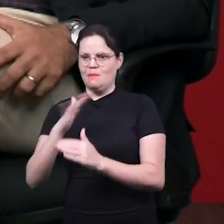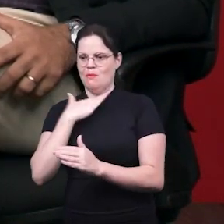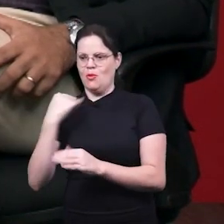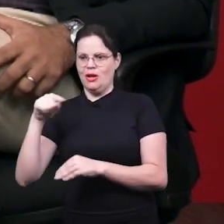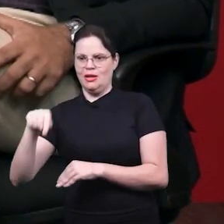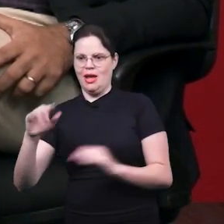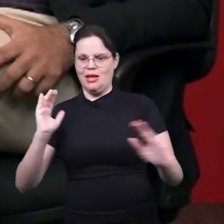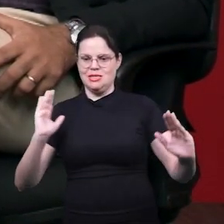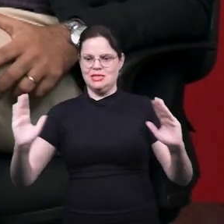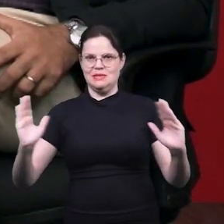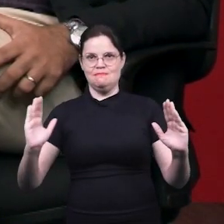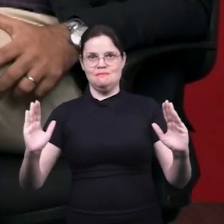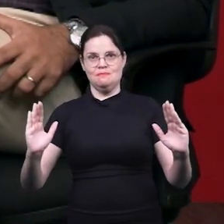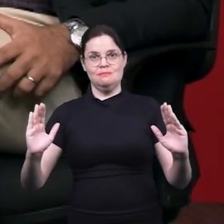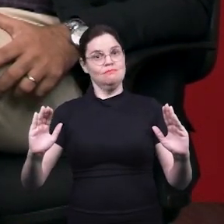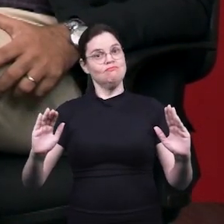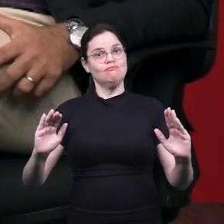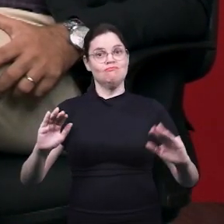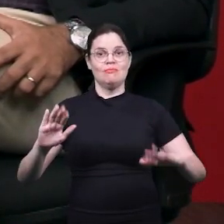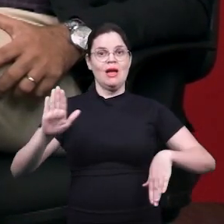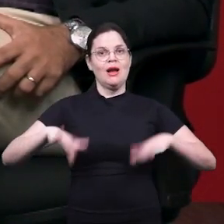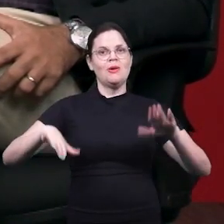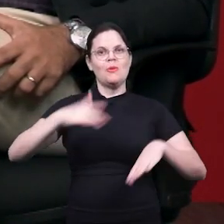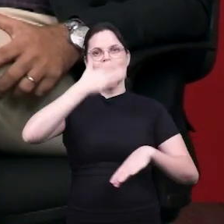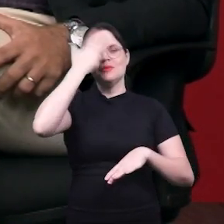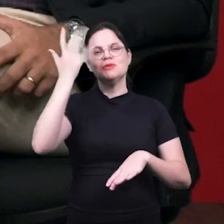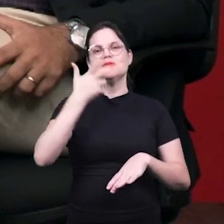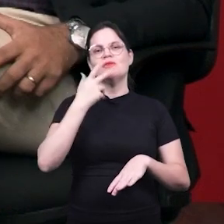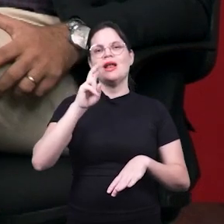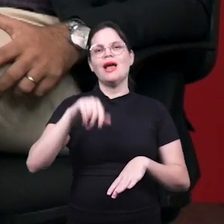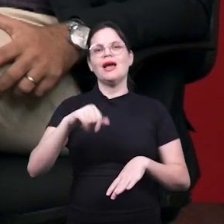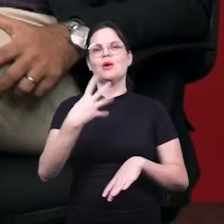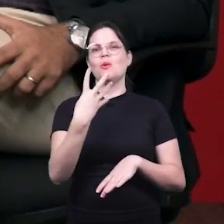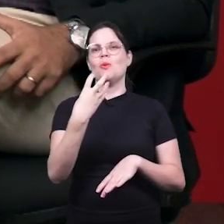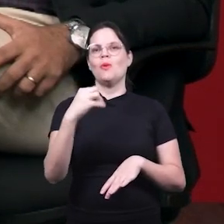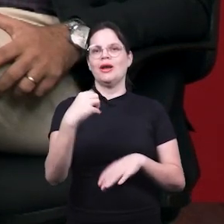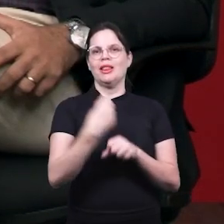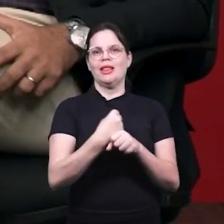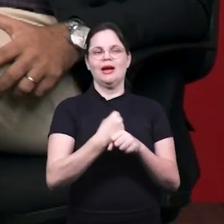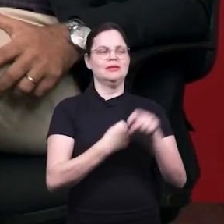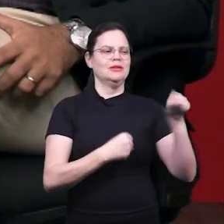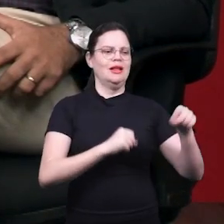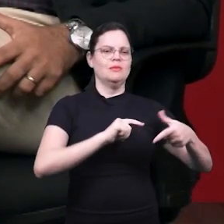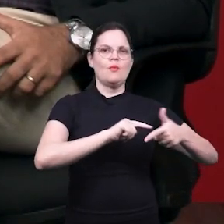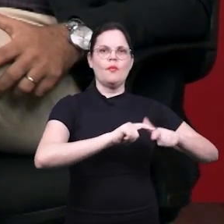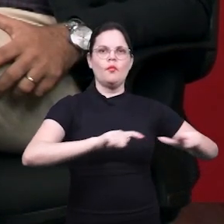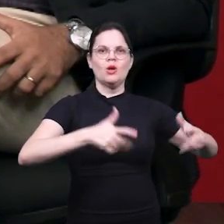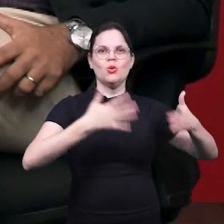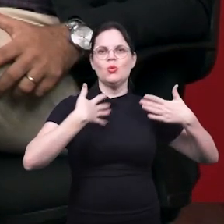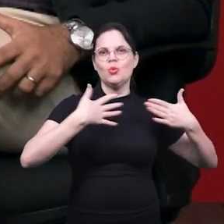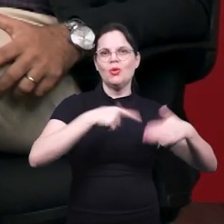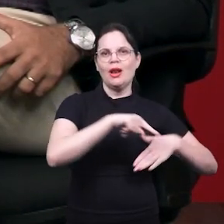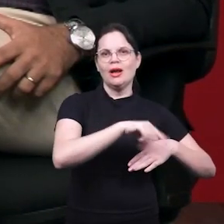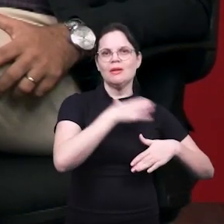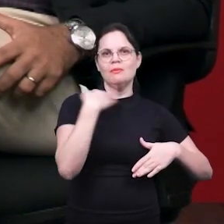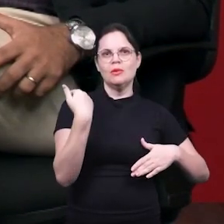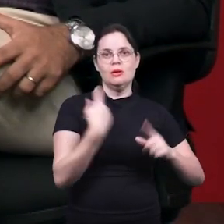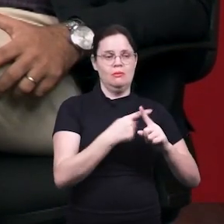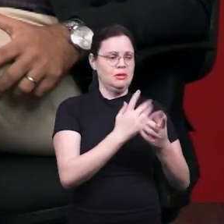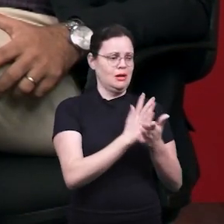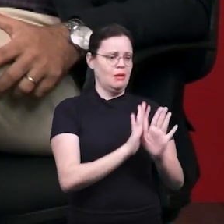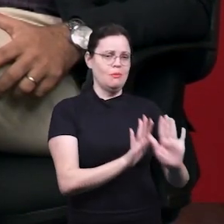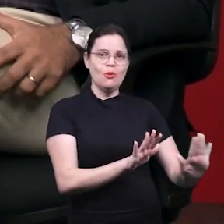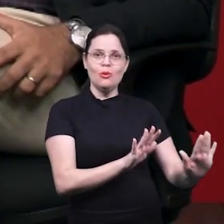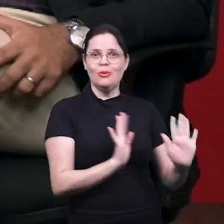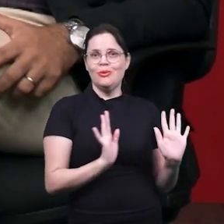outros que dizem que é os 40 anos lá da geração que morreu no deserto lá, e que mudou, mas aquela já